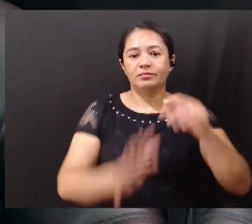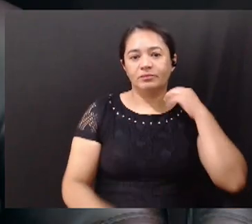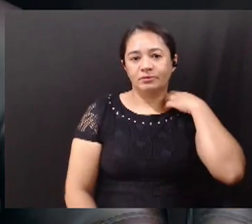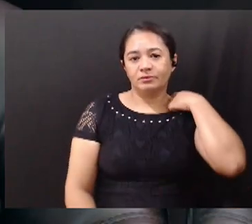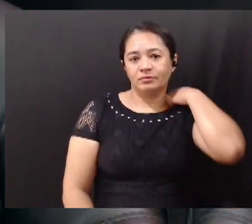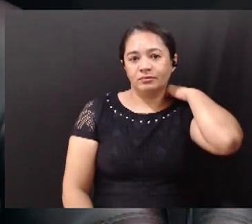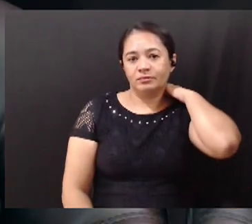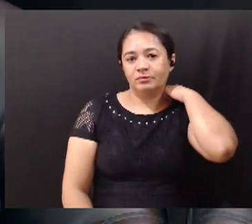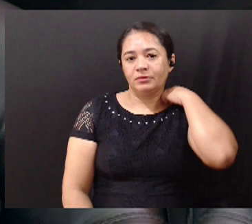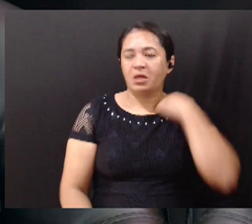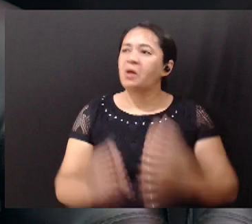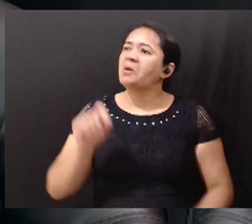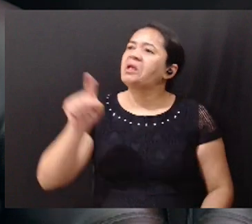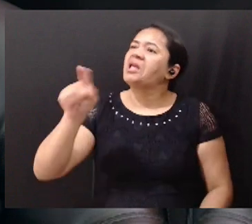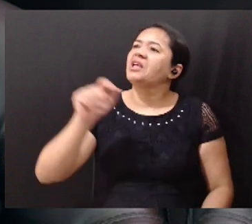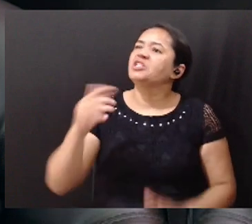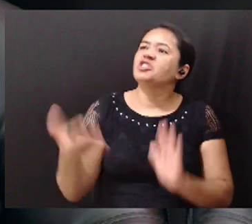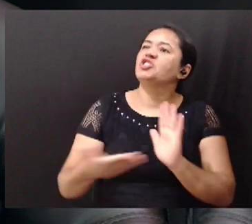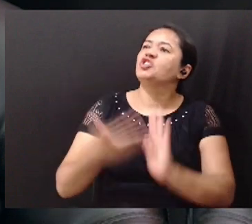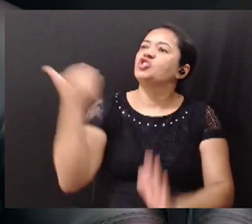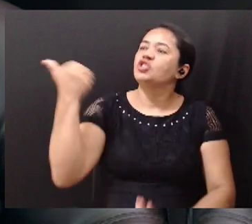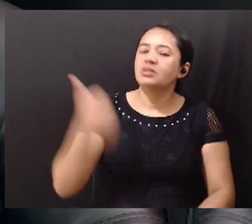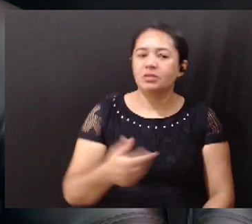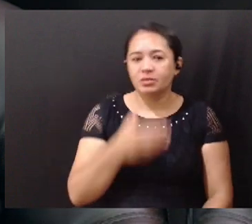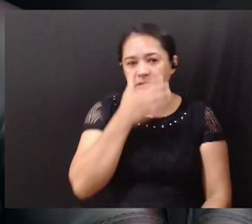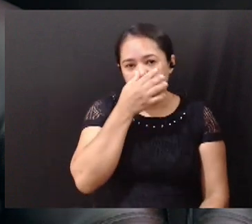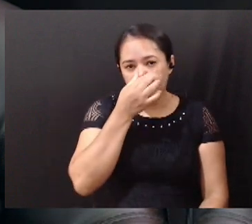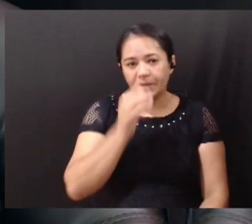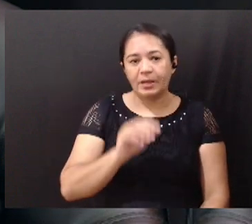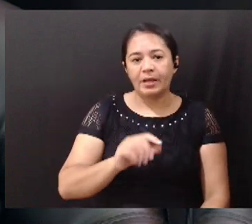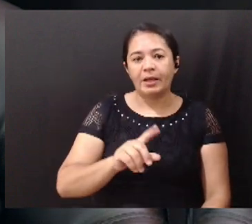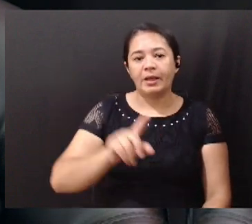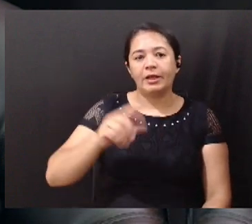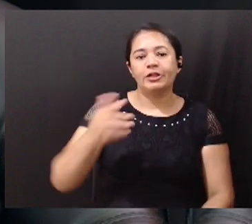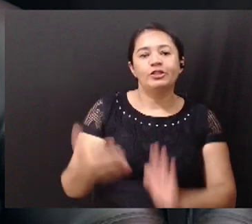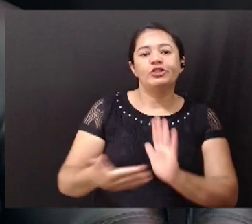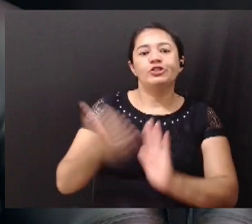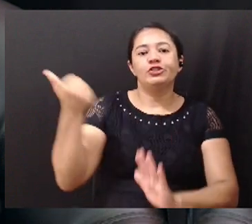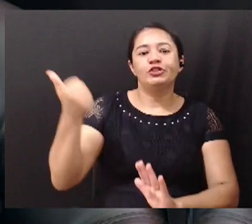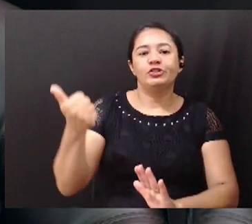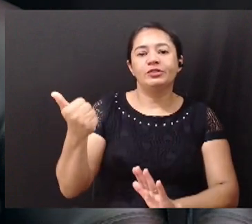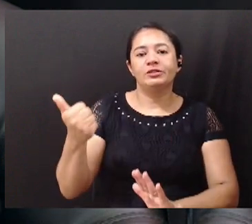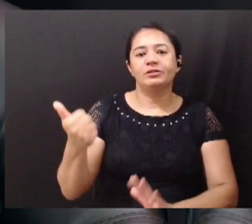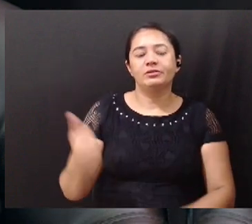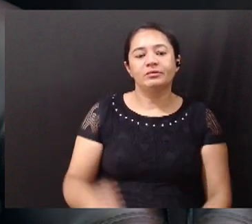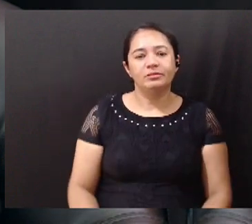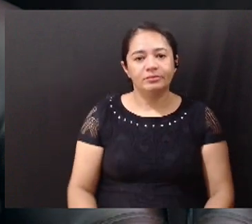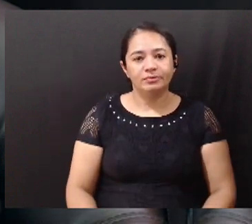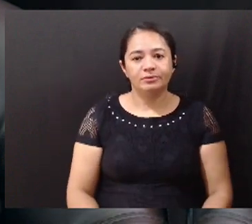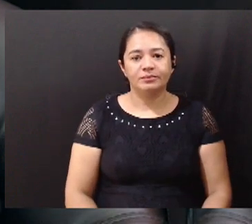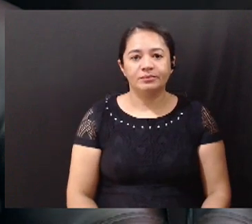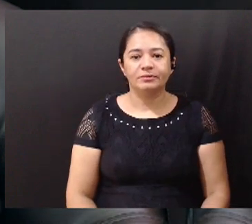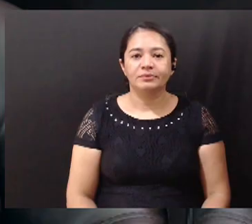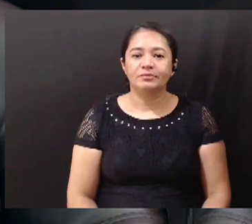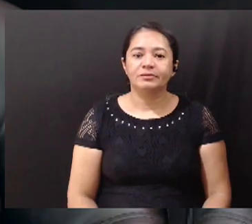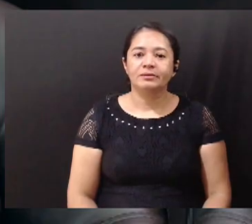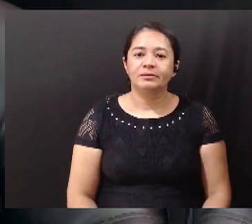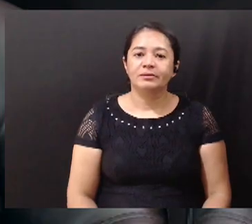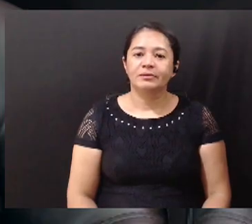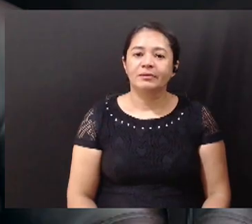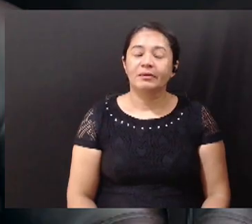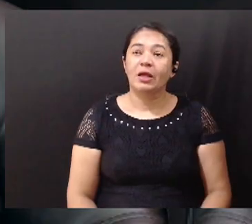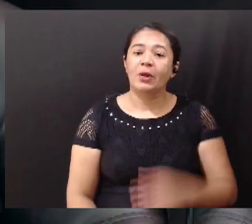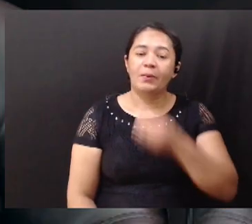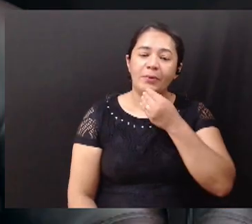isso? Tira! Sim. Aí tem aquela opção de pular anúncio. Você vai imediatamente no pular anúncio. Tive a oportunidade um dia